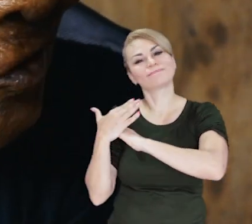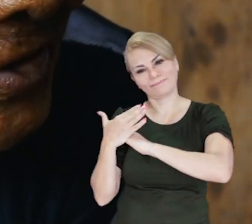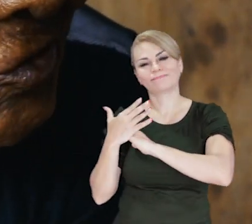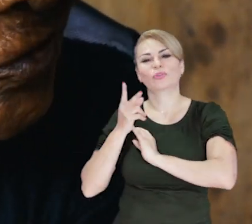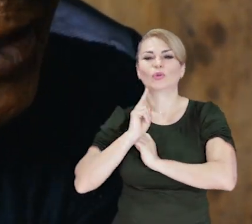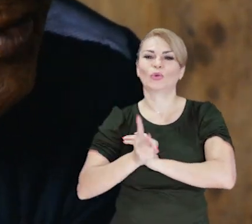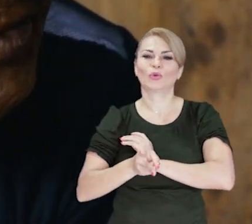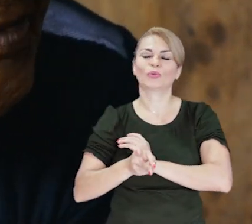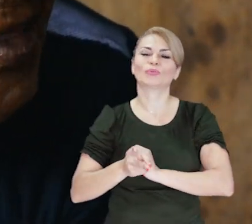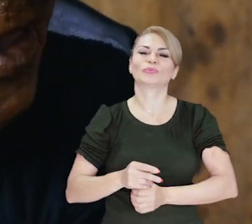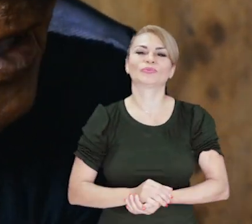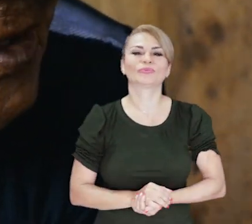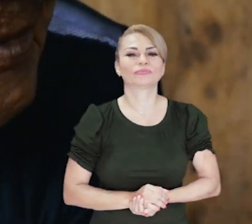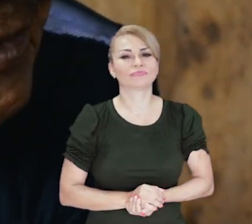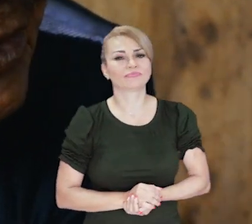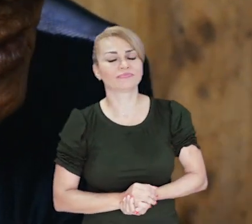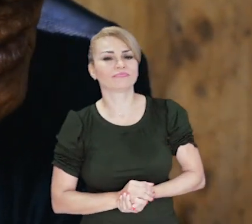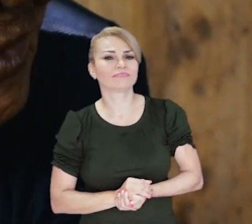sempre tem nós ajudando.